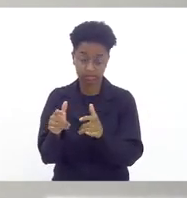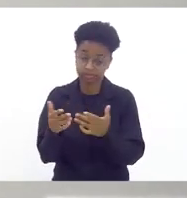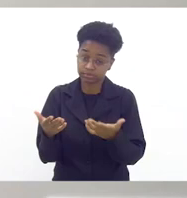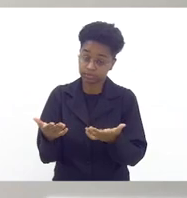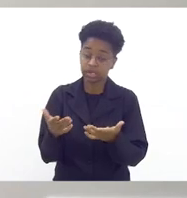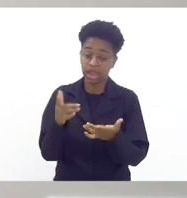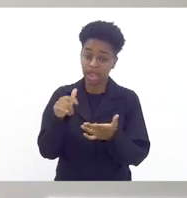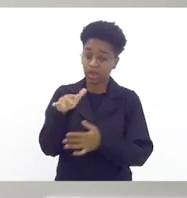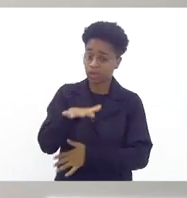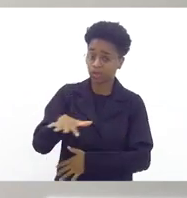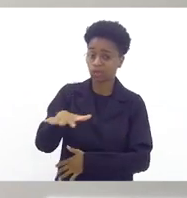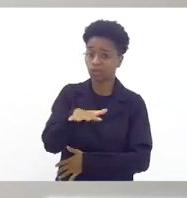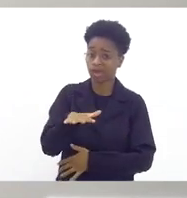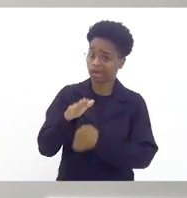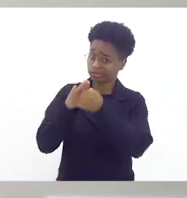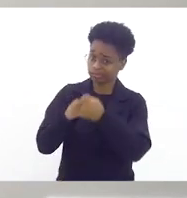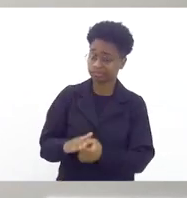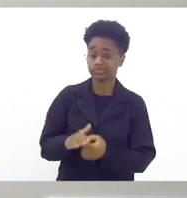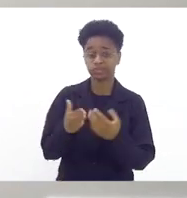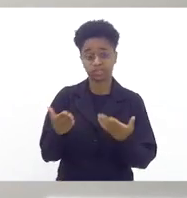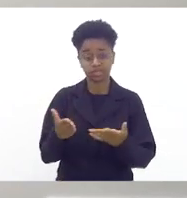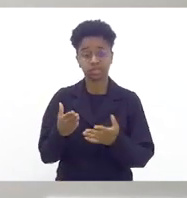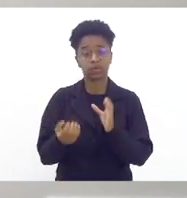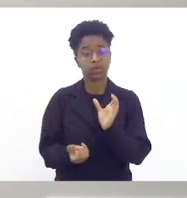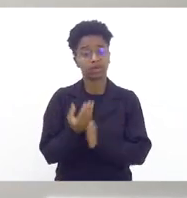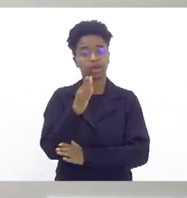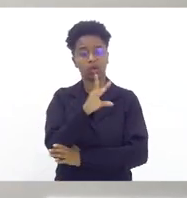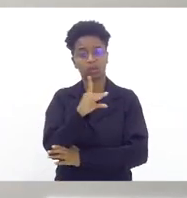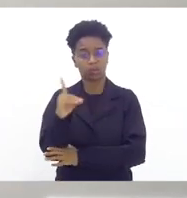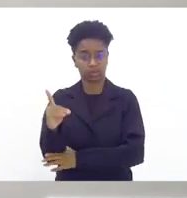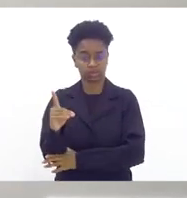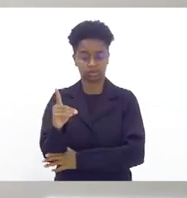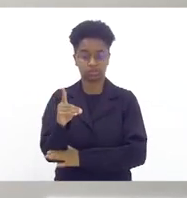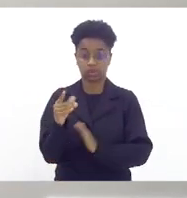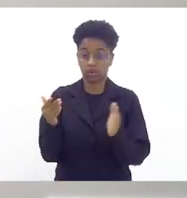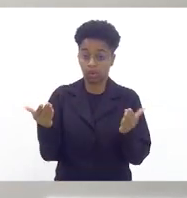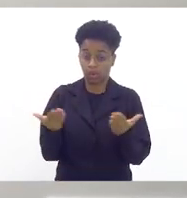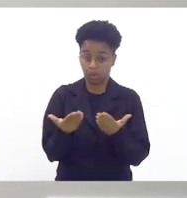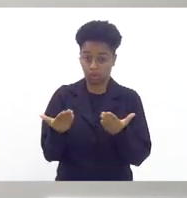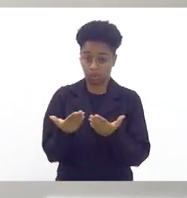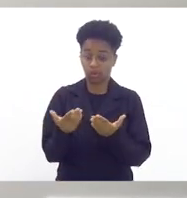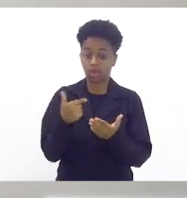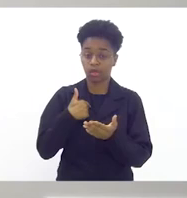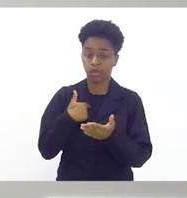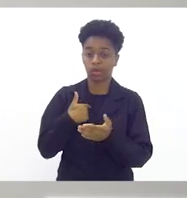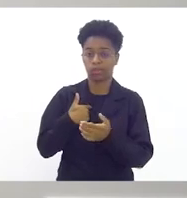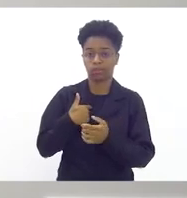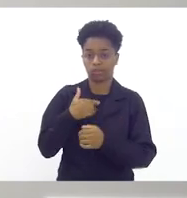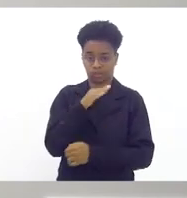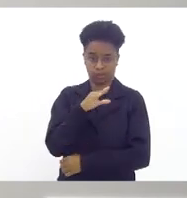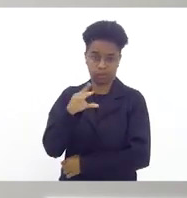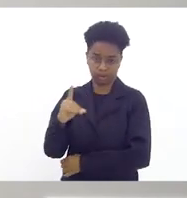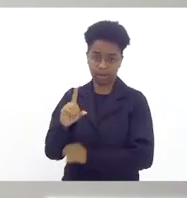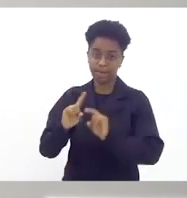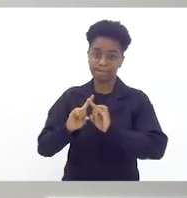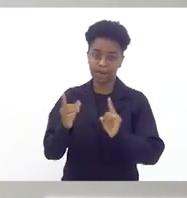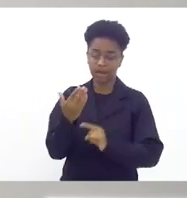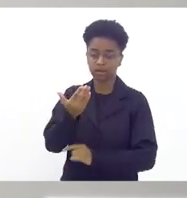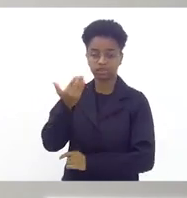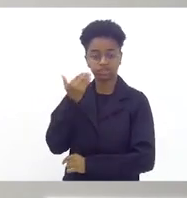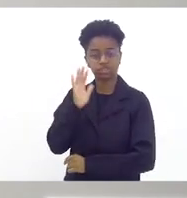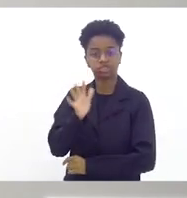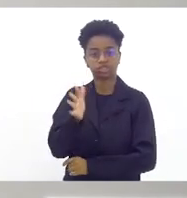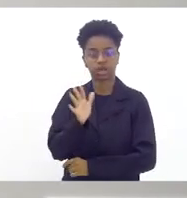ainda é um ambiente hostil, então, a criação dessa coordenação que hoje está sob o meu comando, mas já esteve